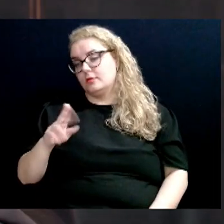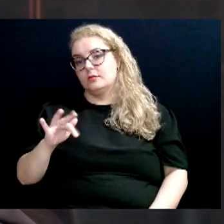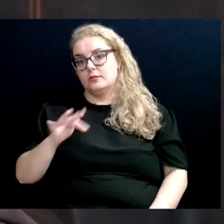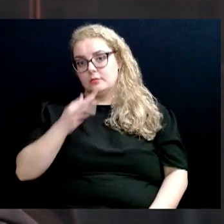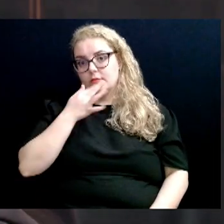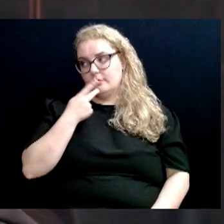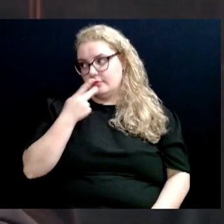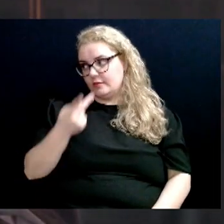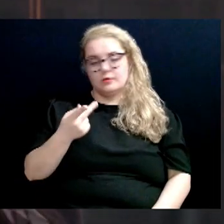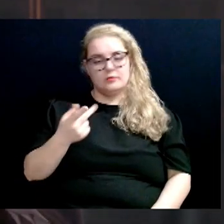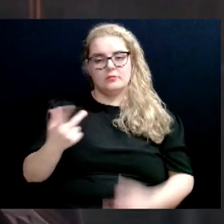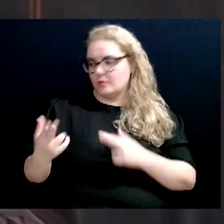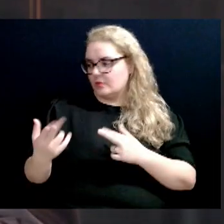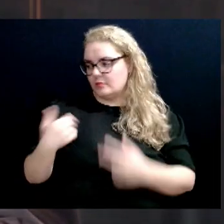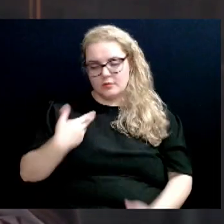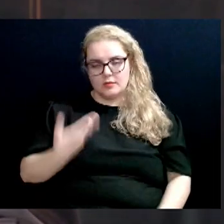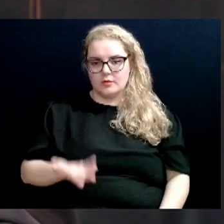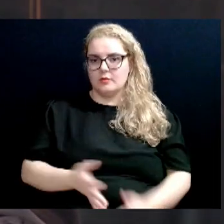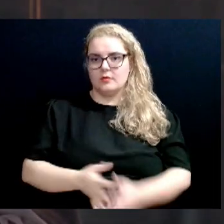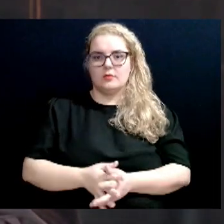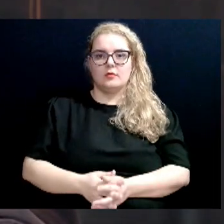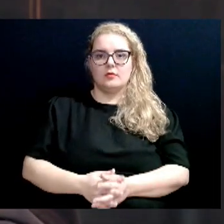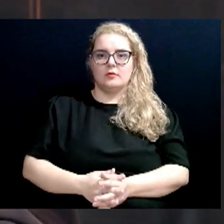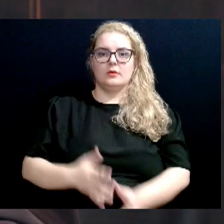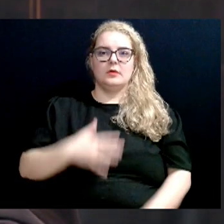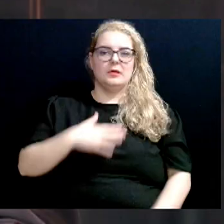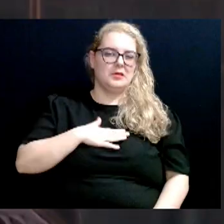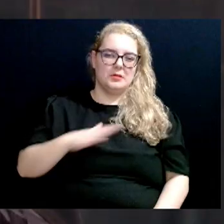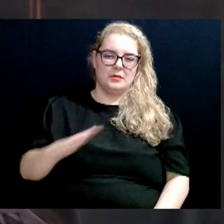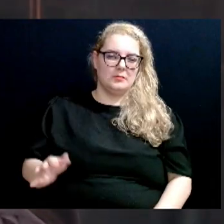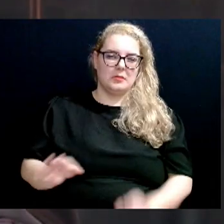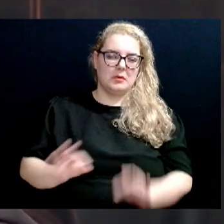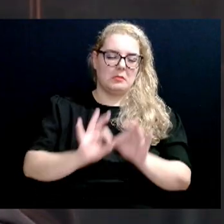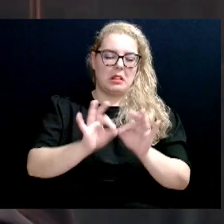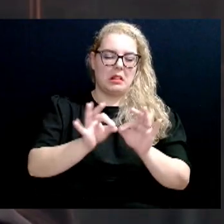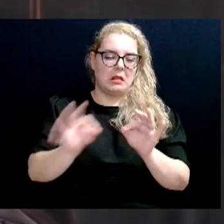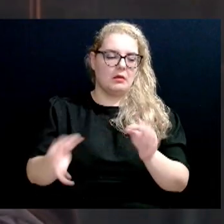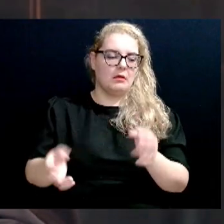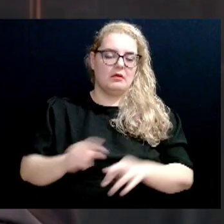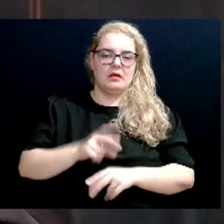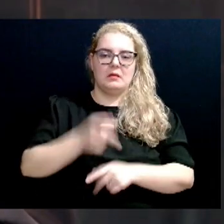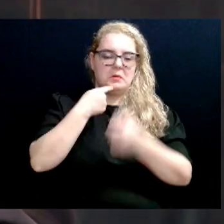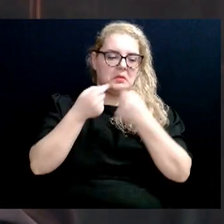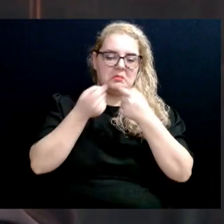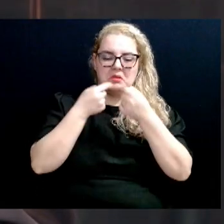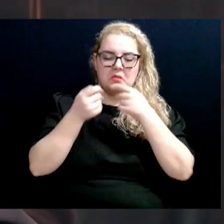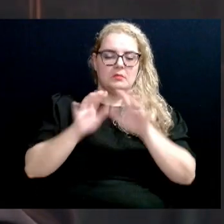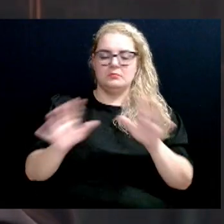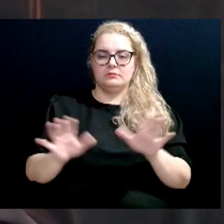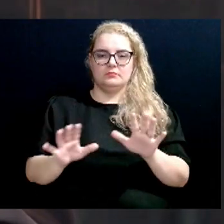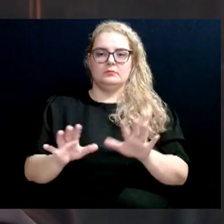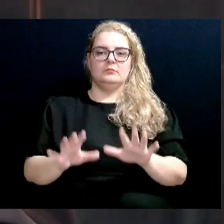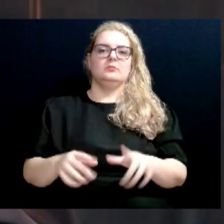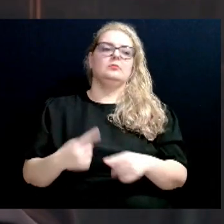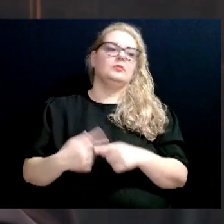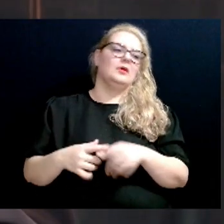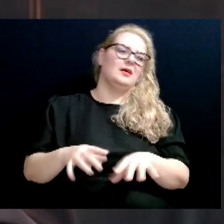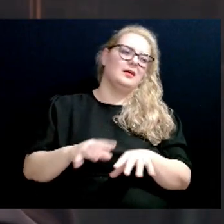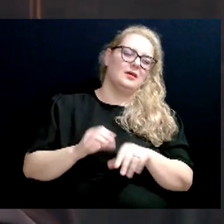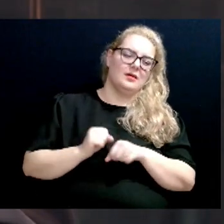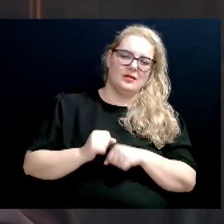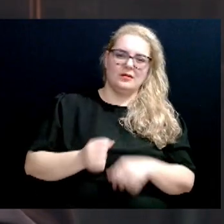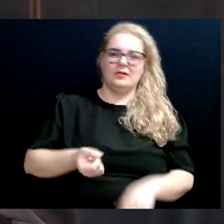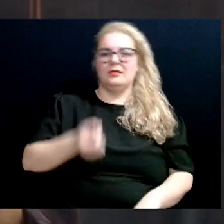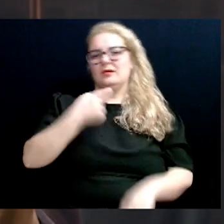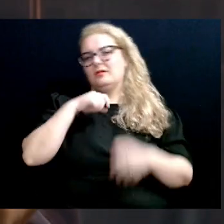mesma forma. Eu não gosto de muitos suplementos, até porque a gente sabe que a adesão, o tomar de manhã, à tarde,